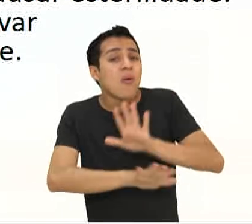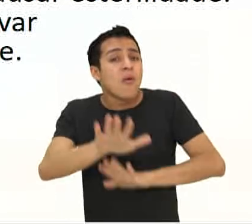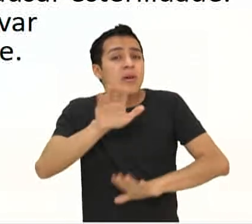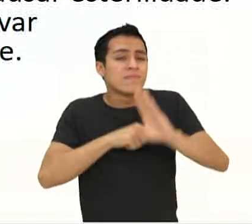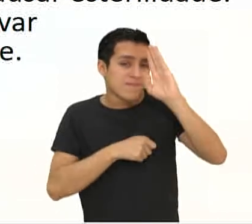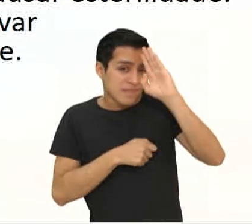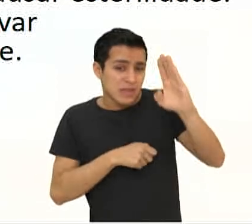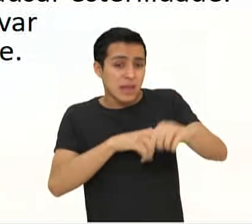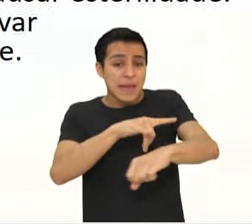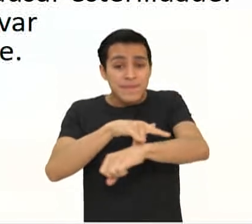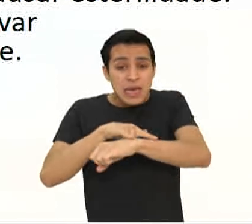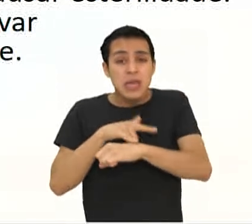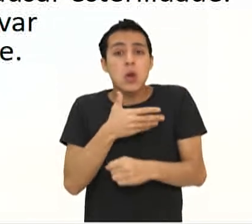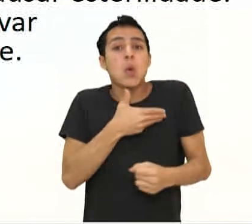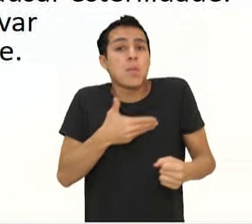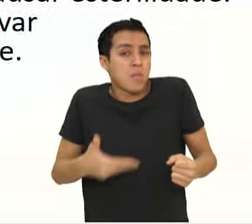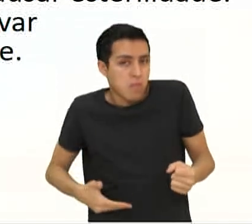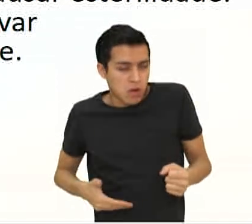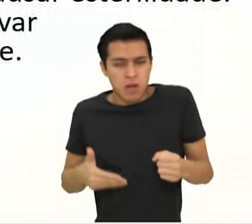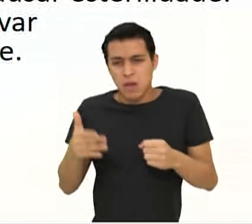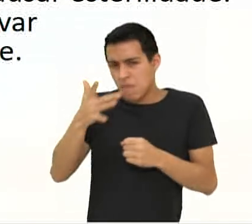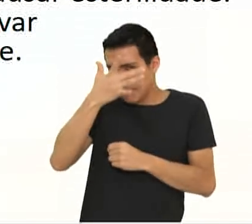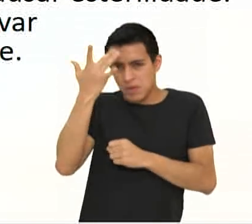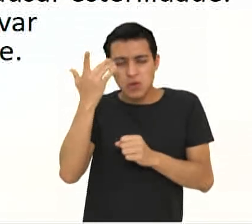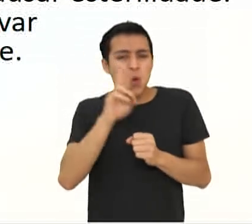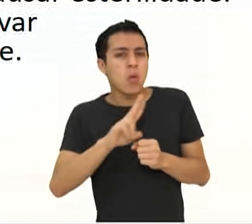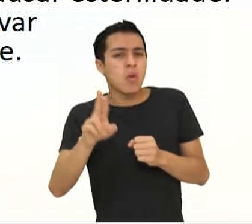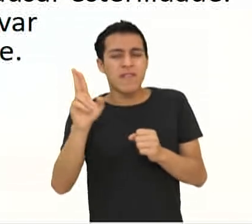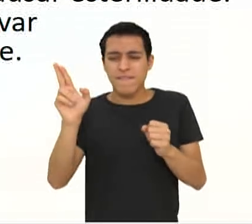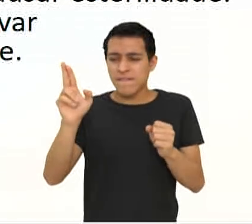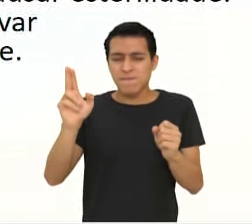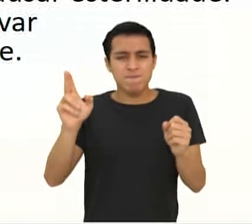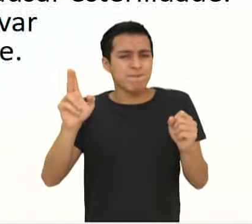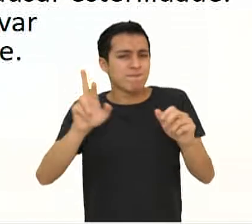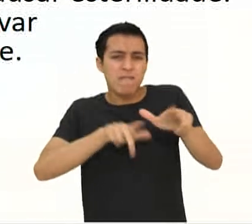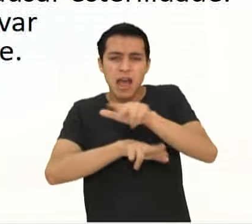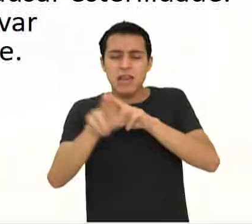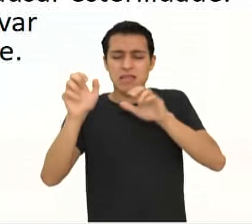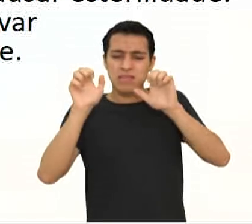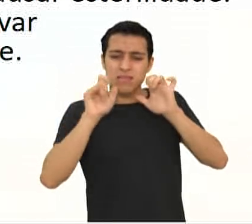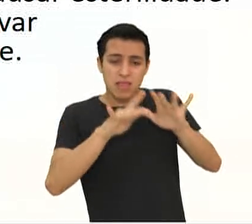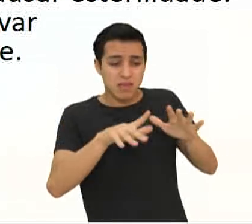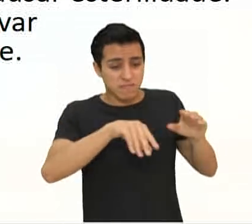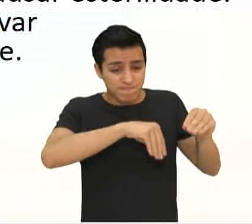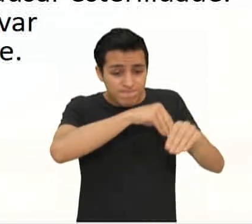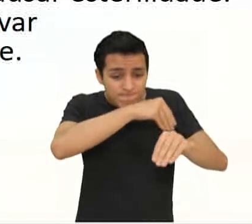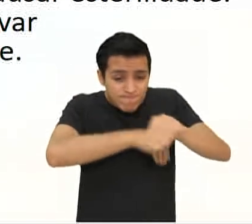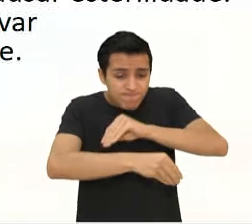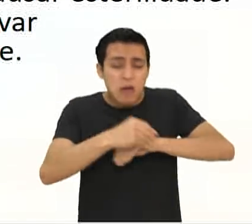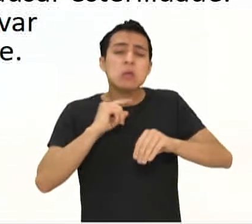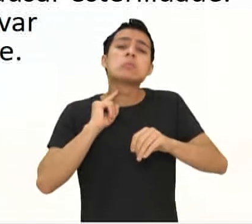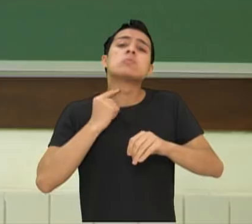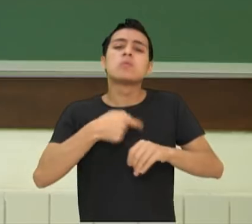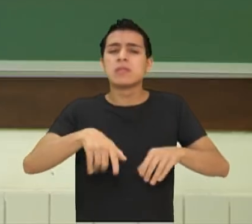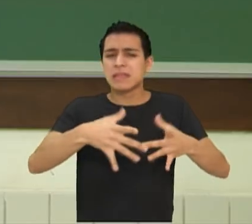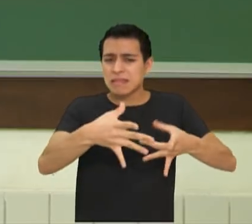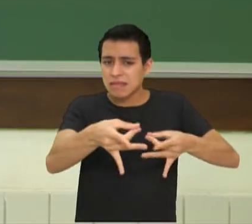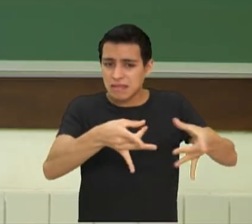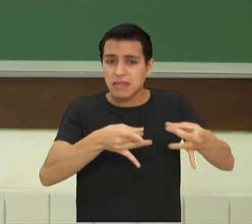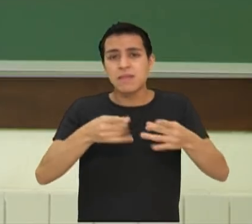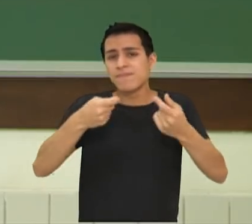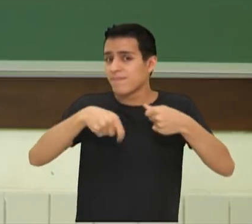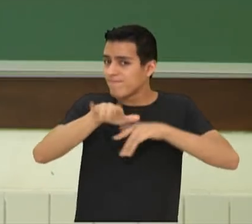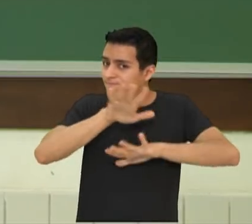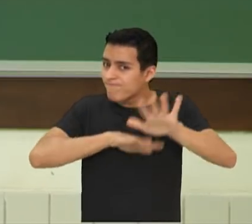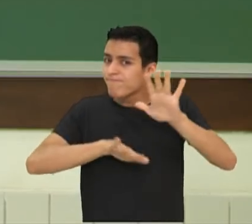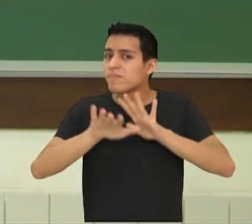em banheiros que são públicos, onde outras pessoas também utilizam, porque ele pode estar bastante sujo, bastante contaminado e você tem que